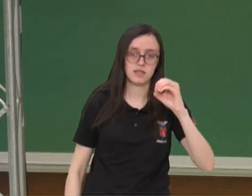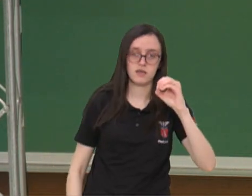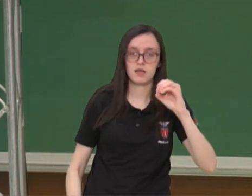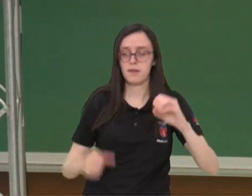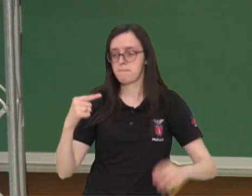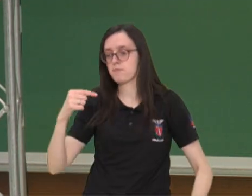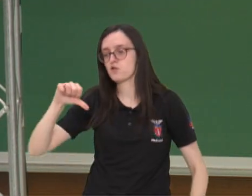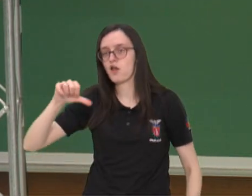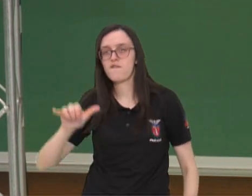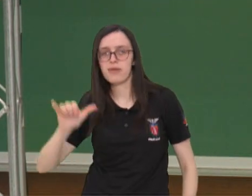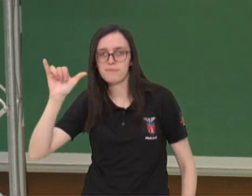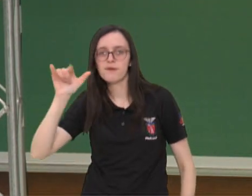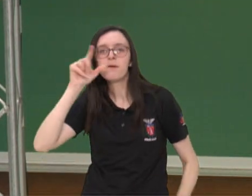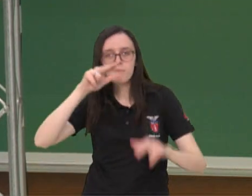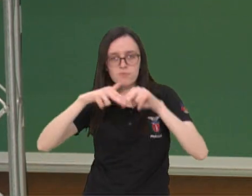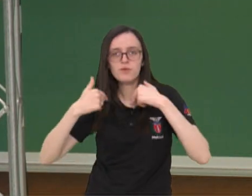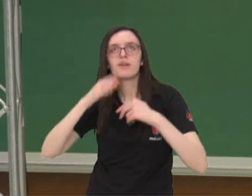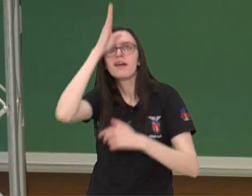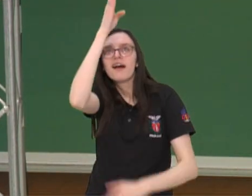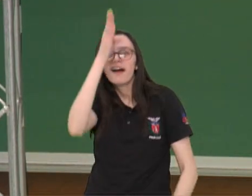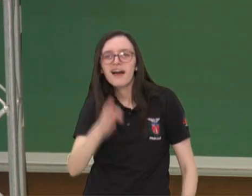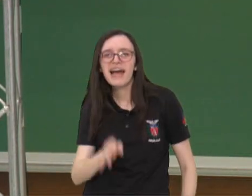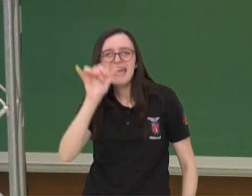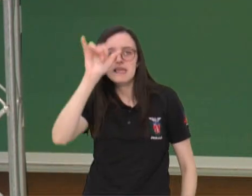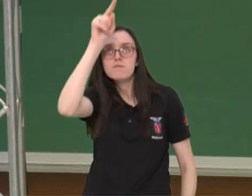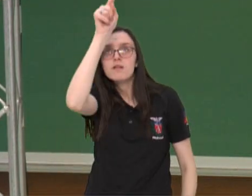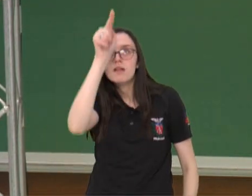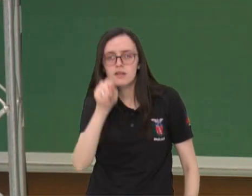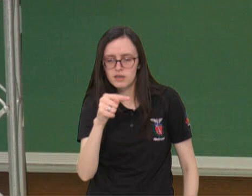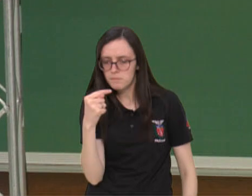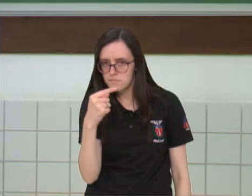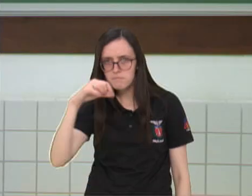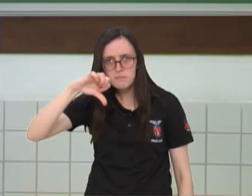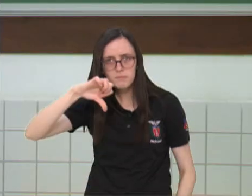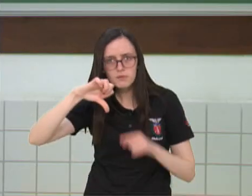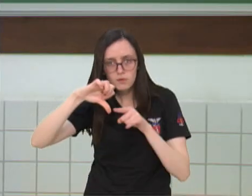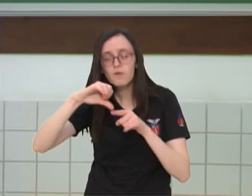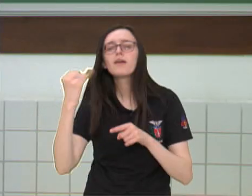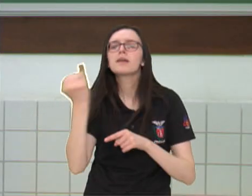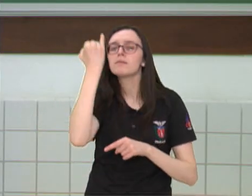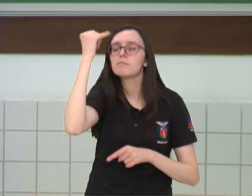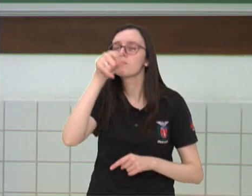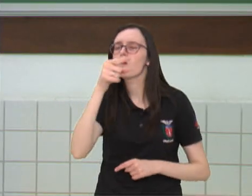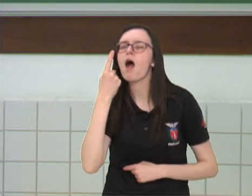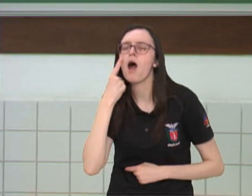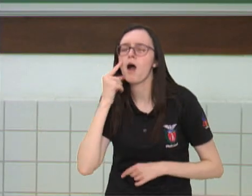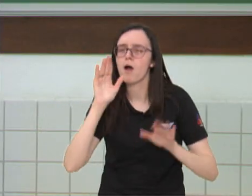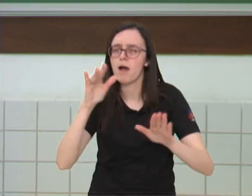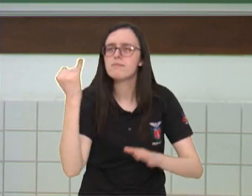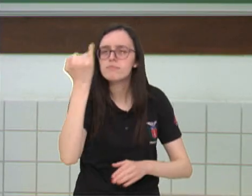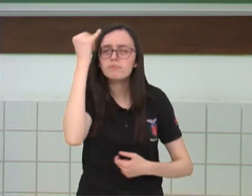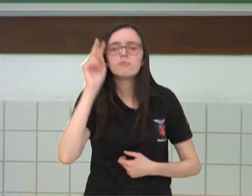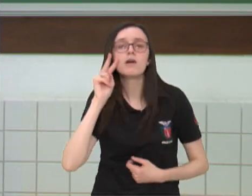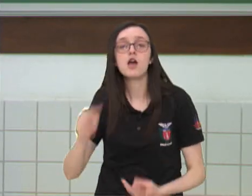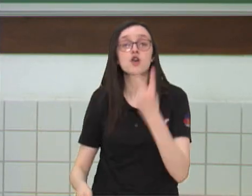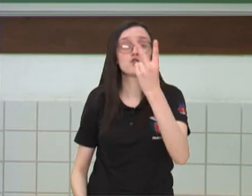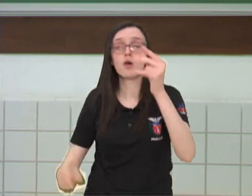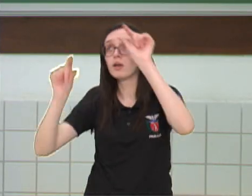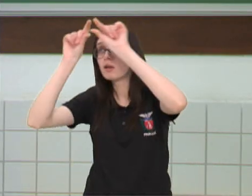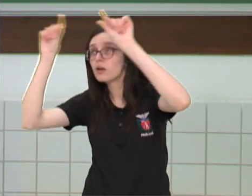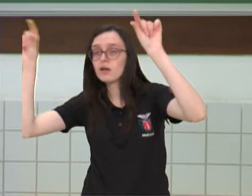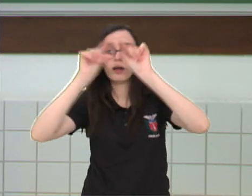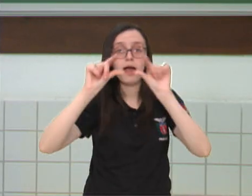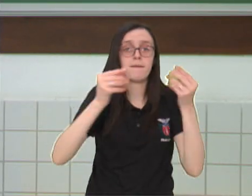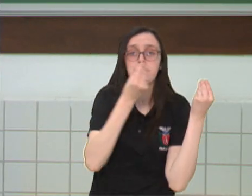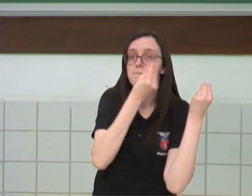y. E o interessante de você olhar, olha que legal, interessante você olhar duas funções no mesmo